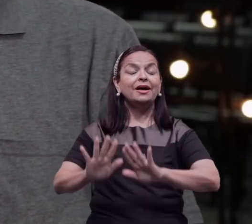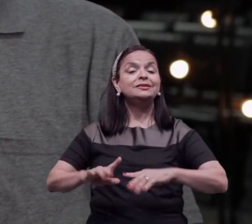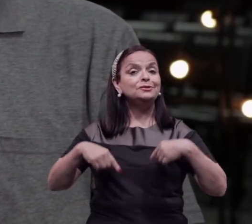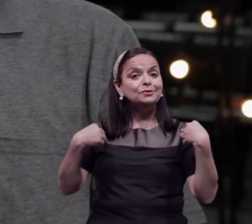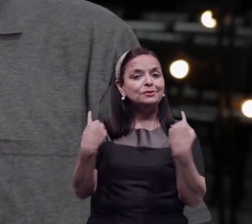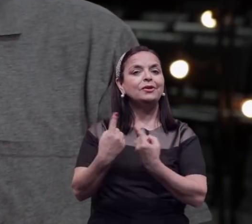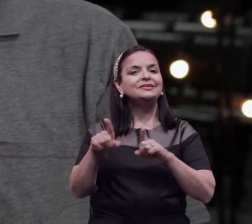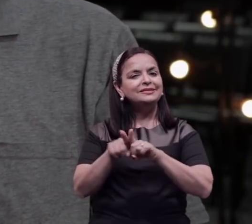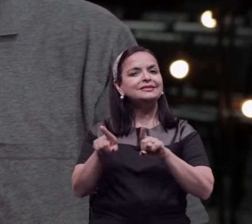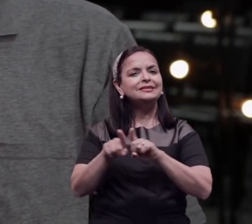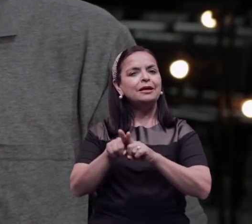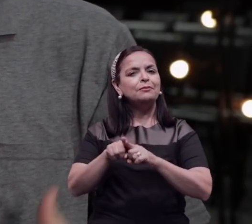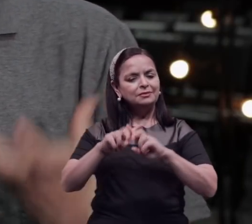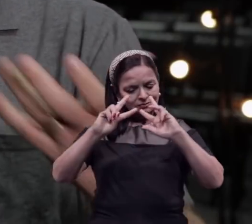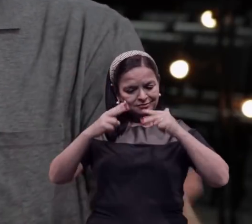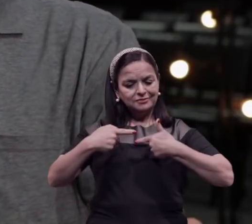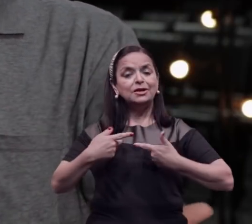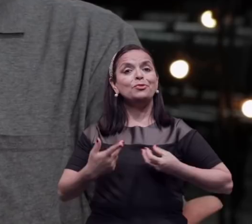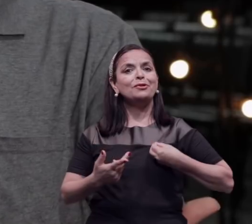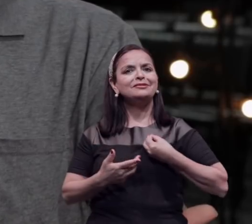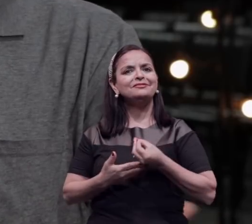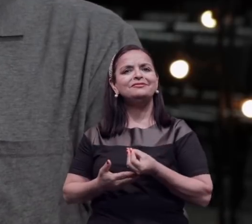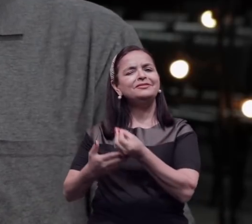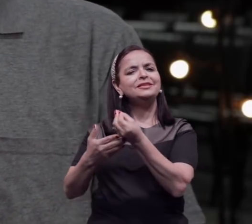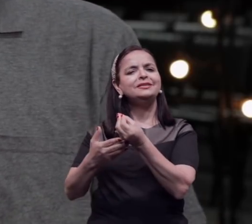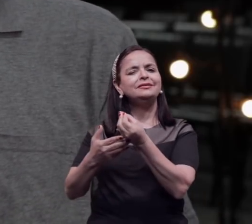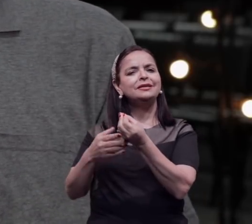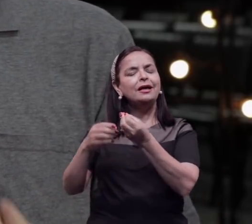financeiro. Nós estamos doando da nossa própria vida,